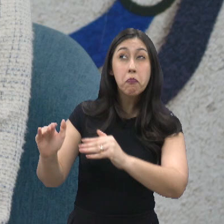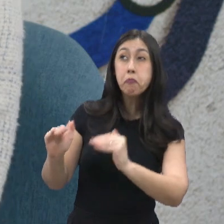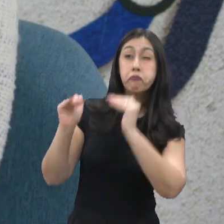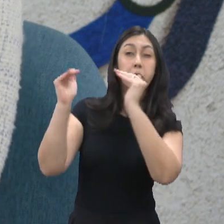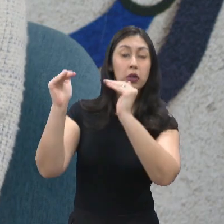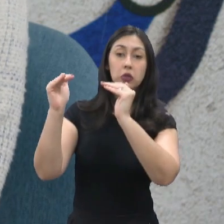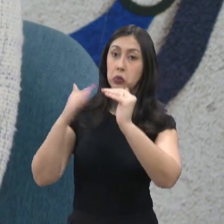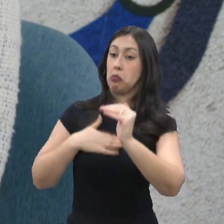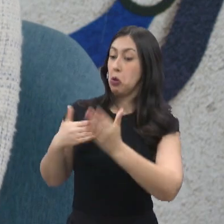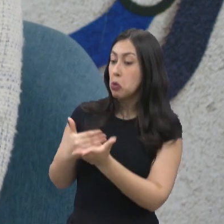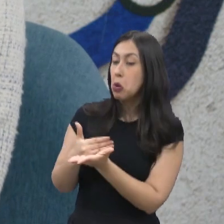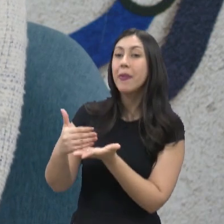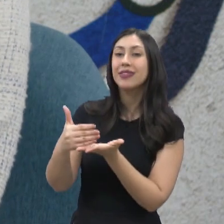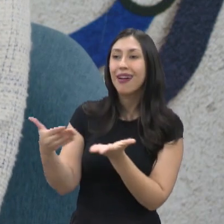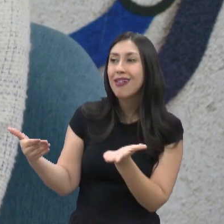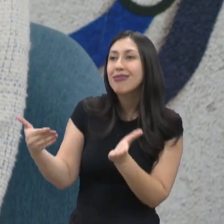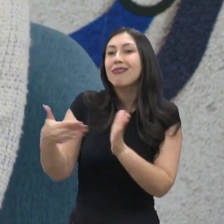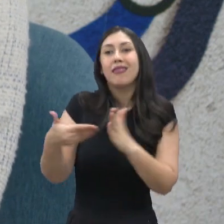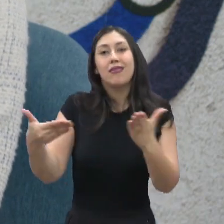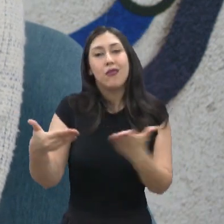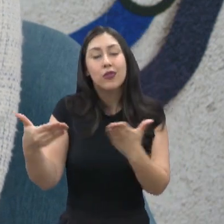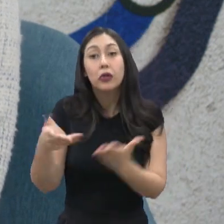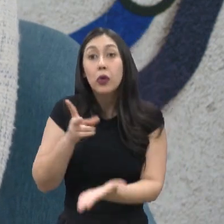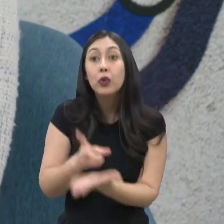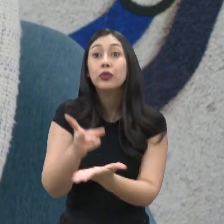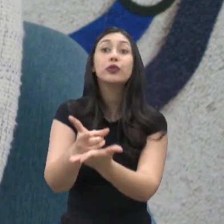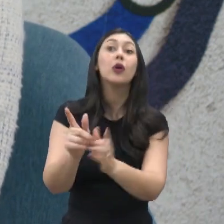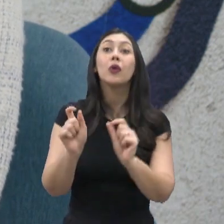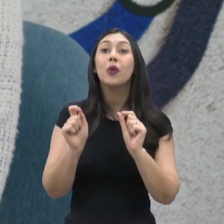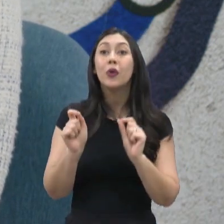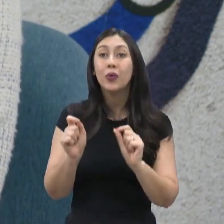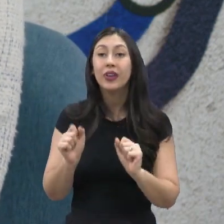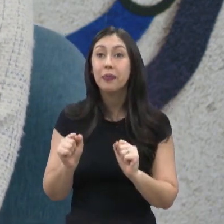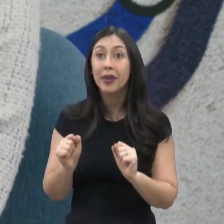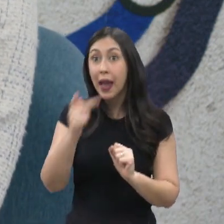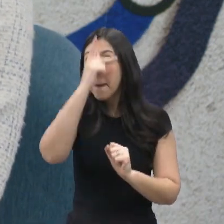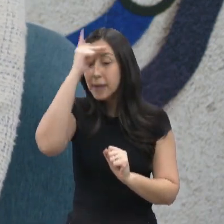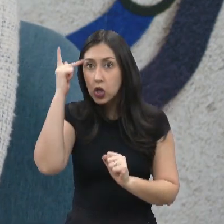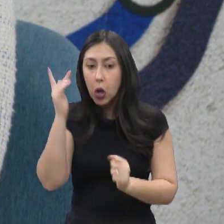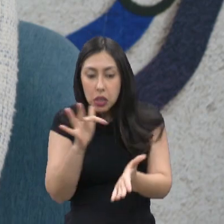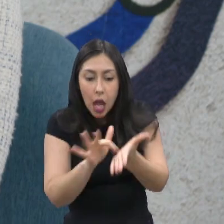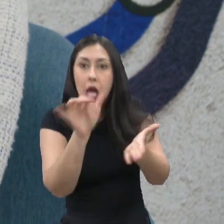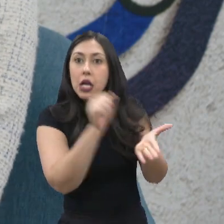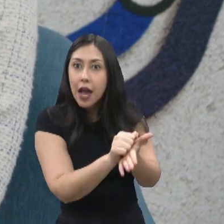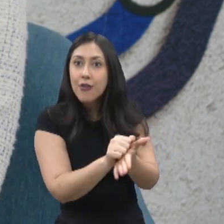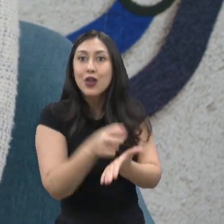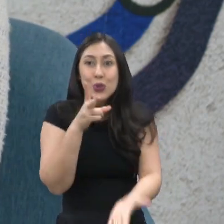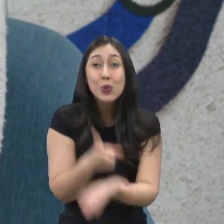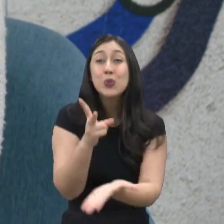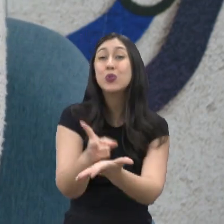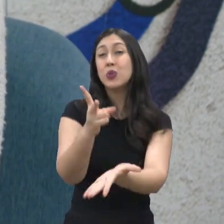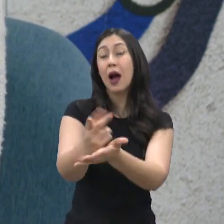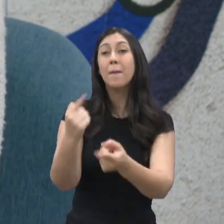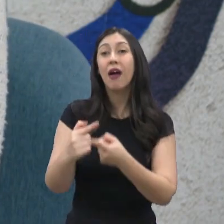meu início e continua sendo muito presente hoje é a retenção dentro das academias. A gente tem um número muito grande de pessoas que inicia a